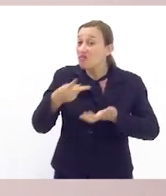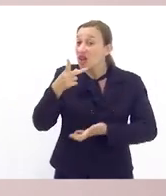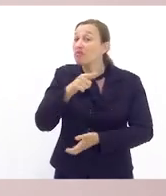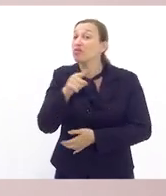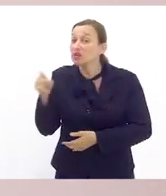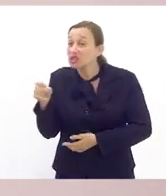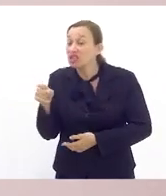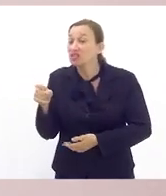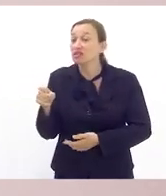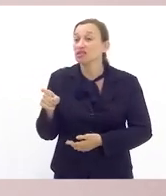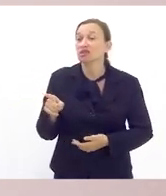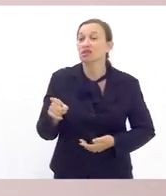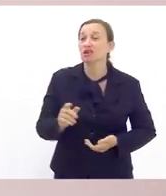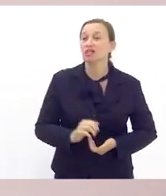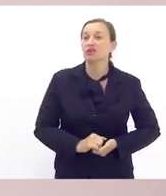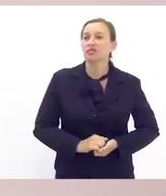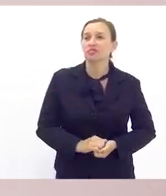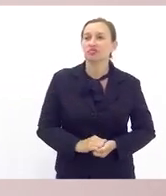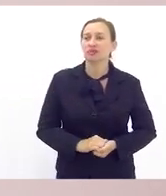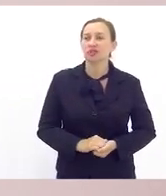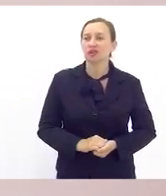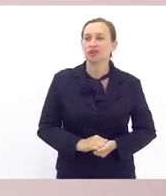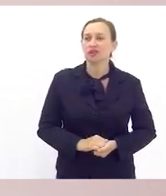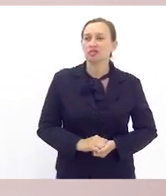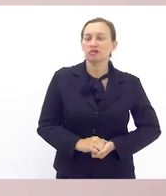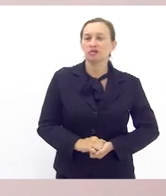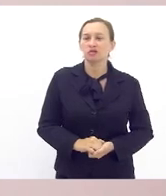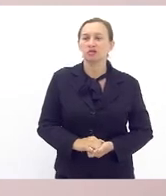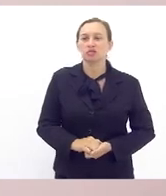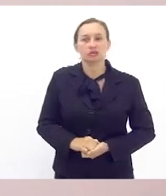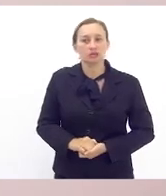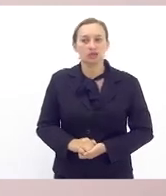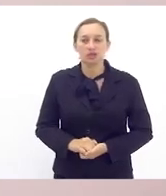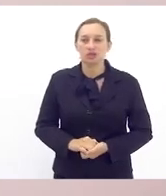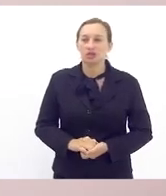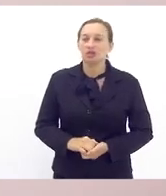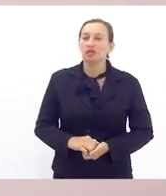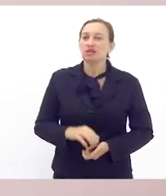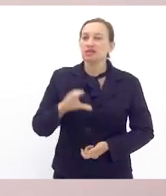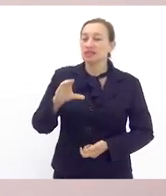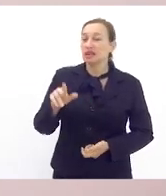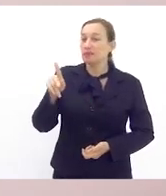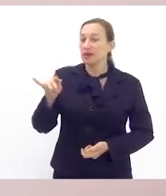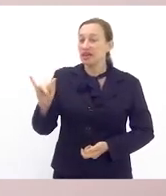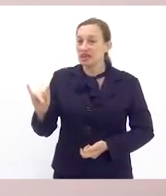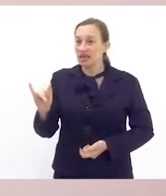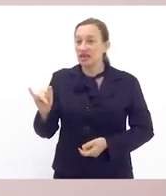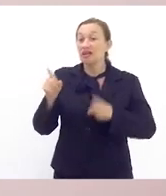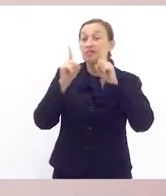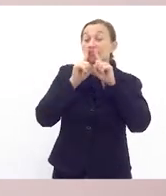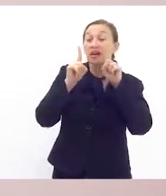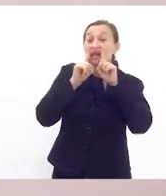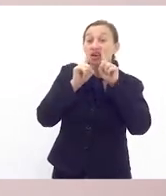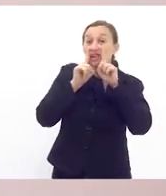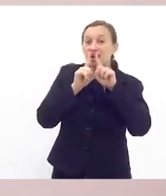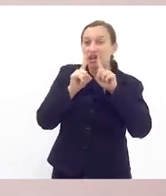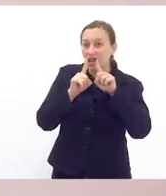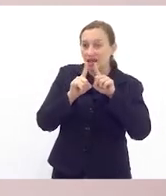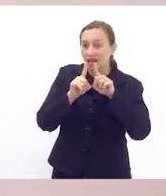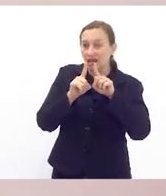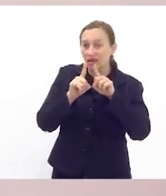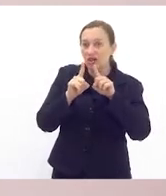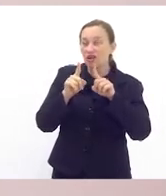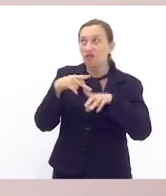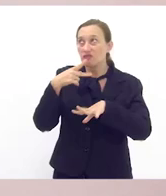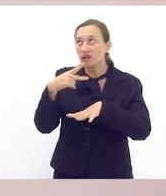vocês que durante a CPI da enel em Maricá muito foi dito e pouco foi